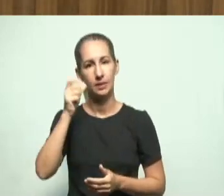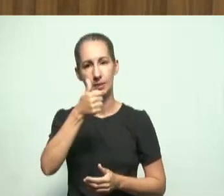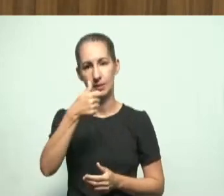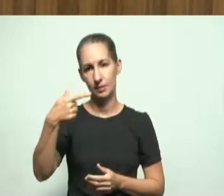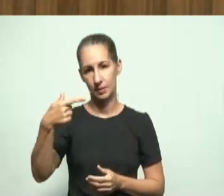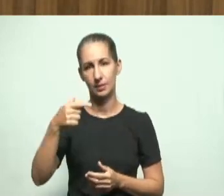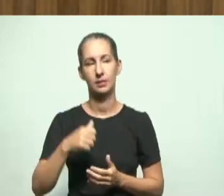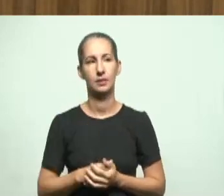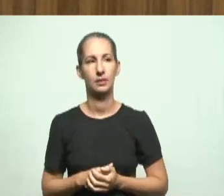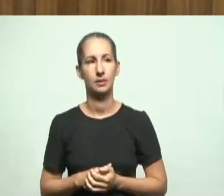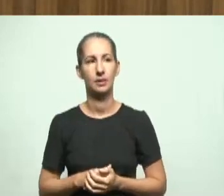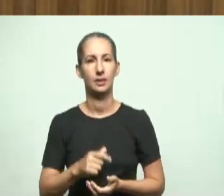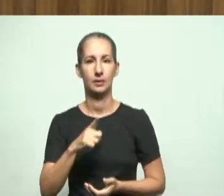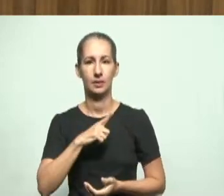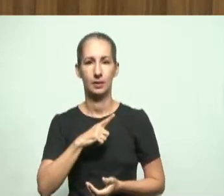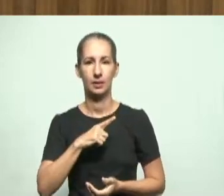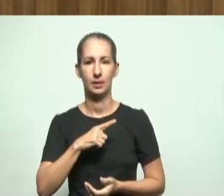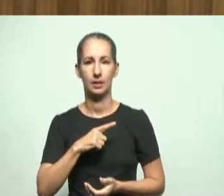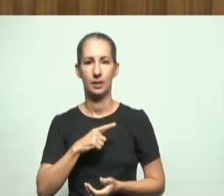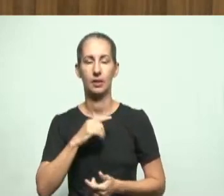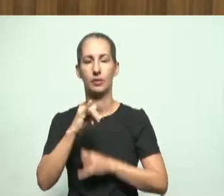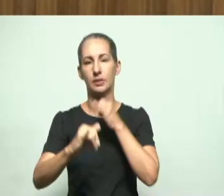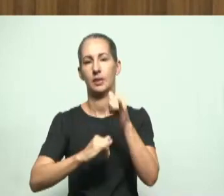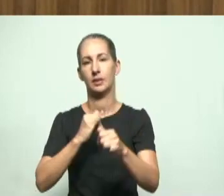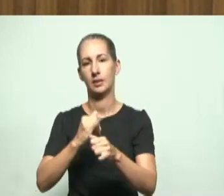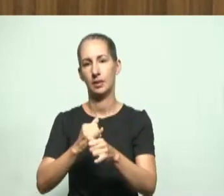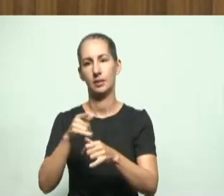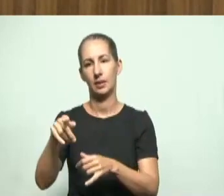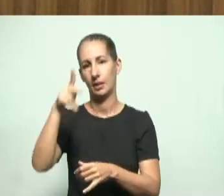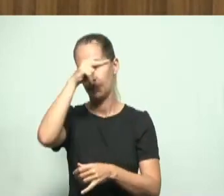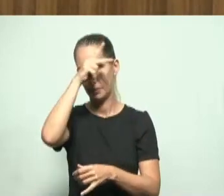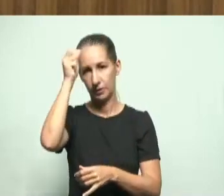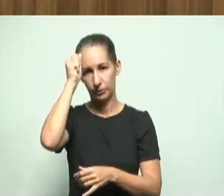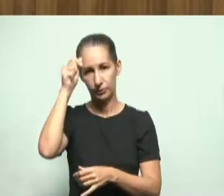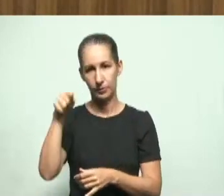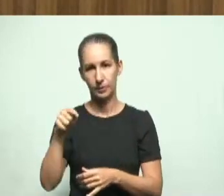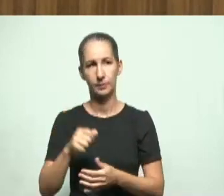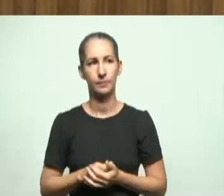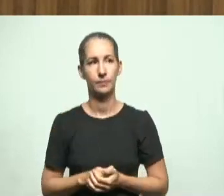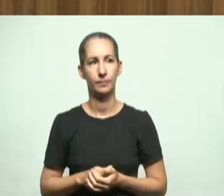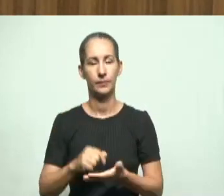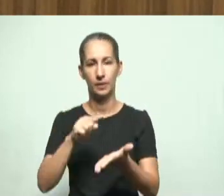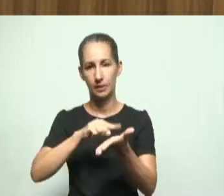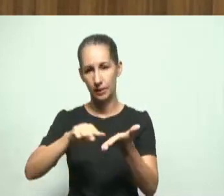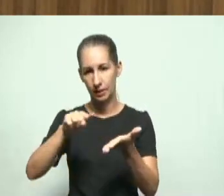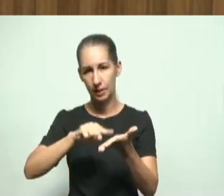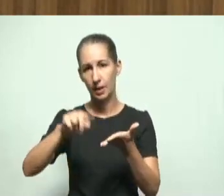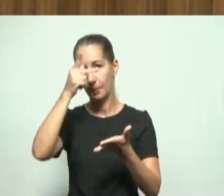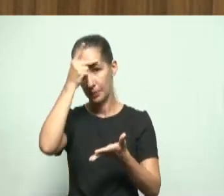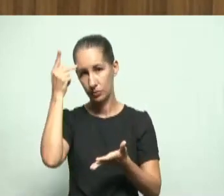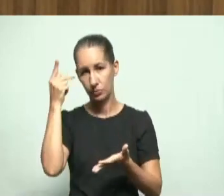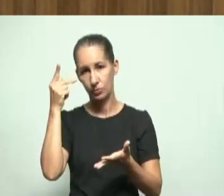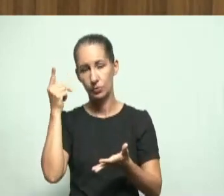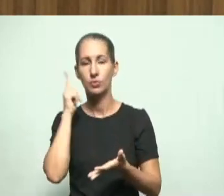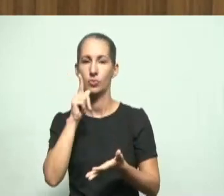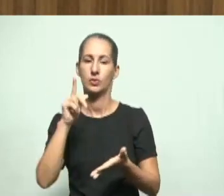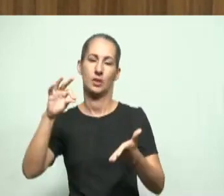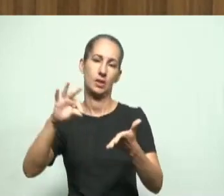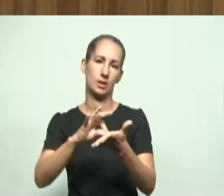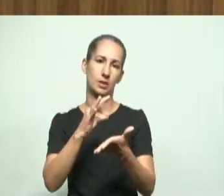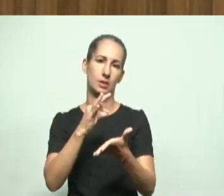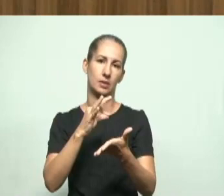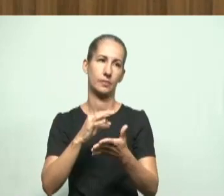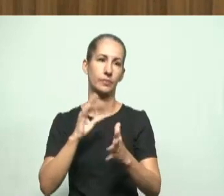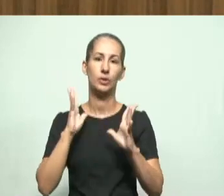17, terá, o aplicativo da prefeitura irá funcionar a contento para que as pessoas consigam agendar.